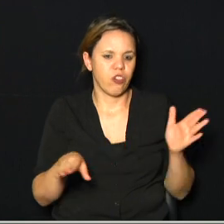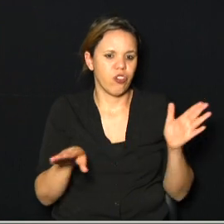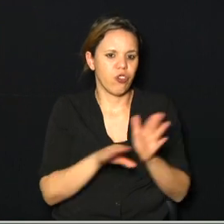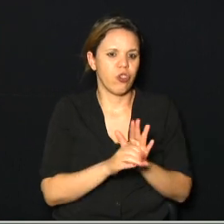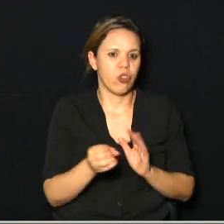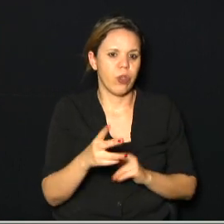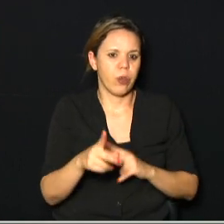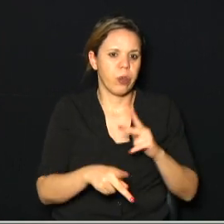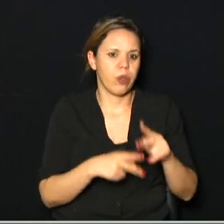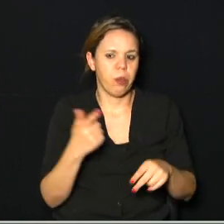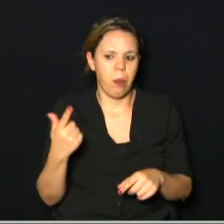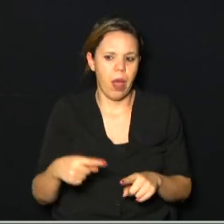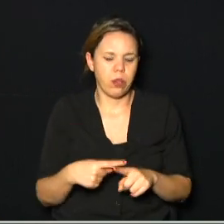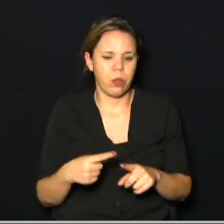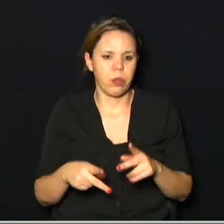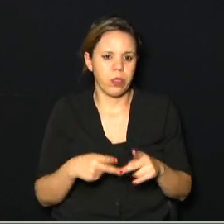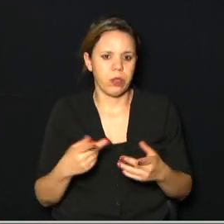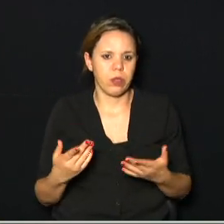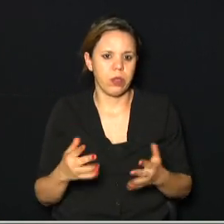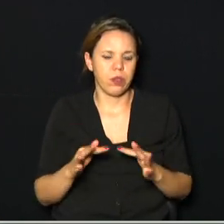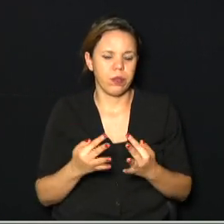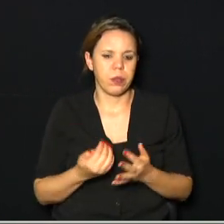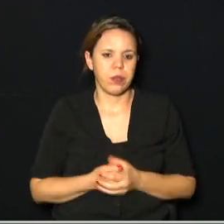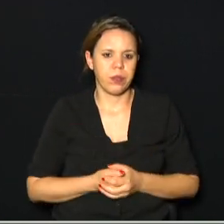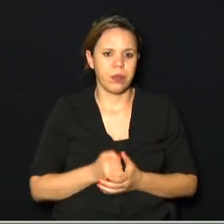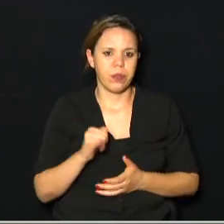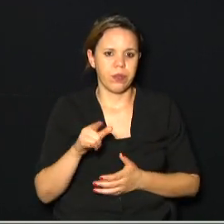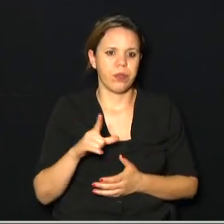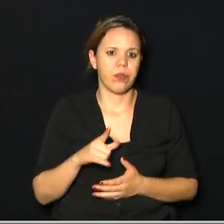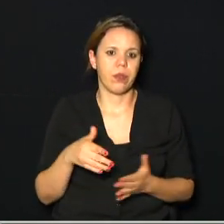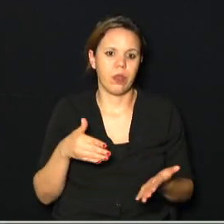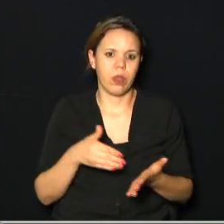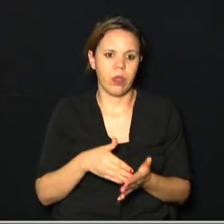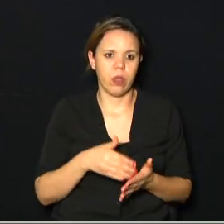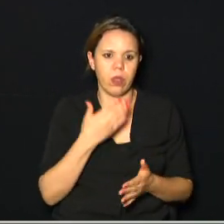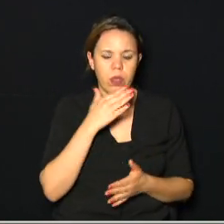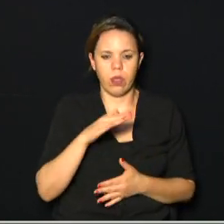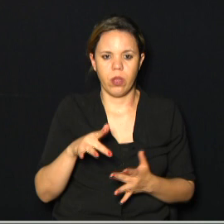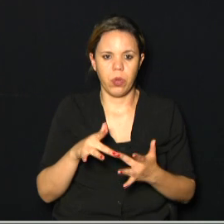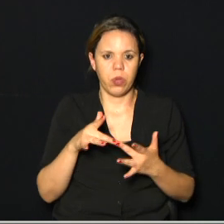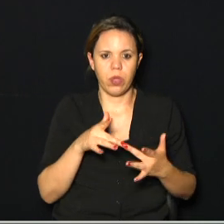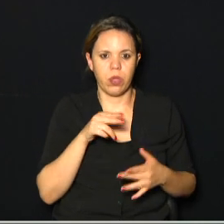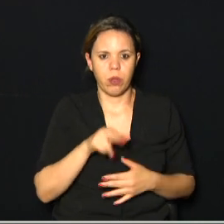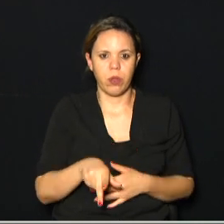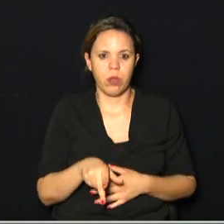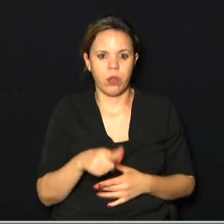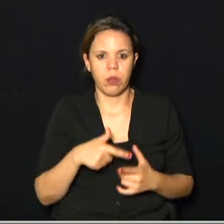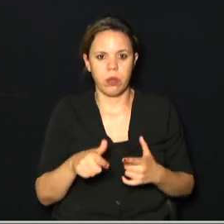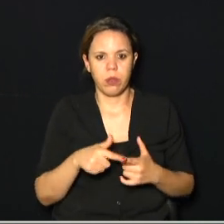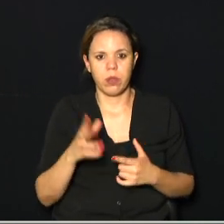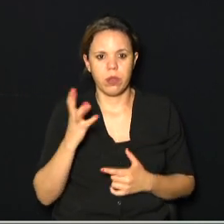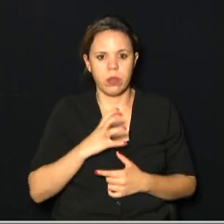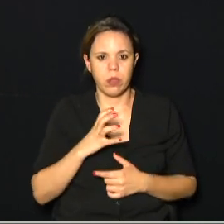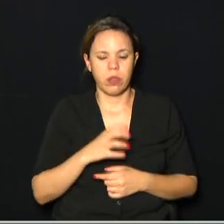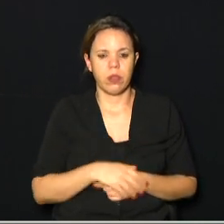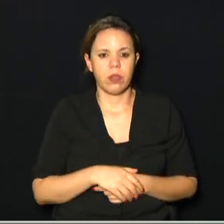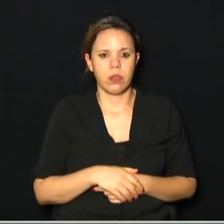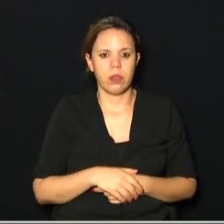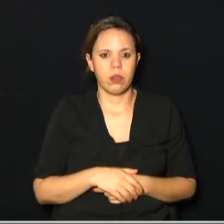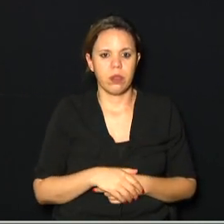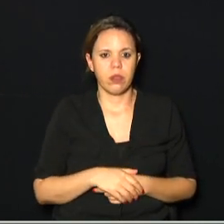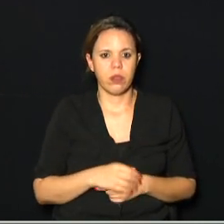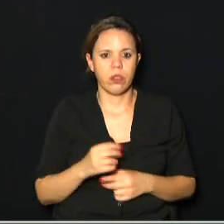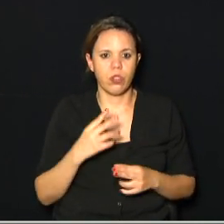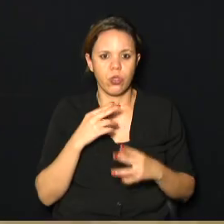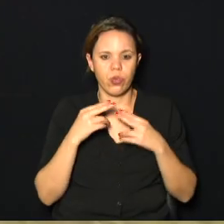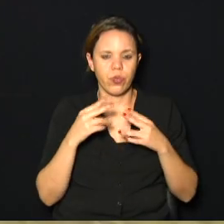chegando, né, mais alguém na família. Se você restringir essa criança de ter contato com o irmão, você vai ter um problema sério aí. É A criança... novidade